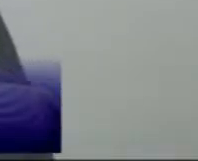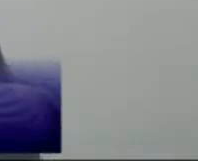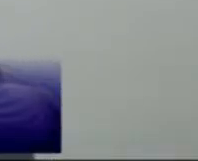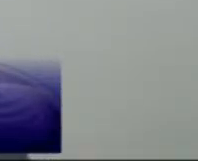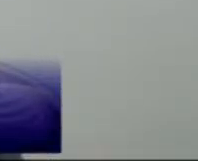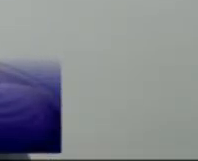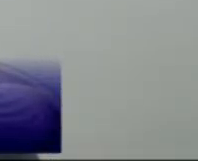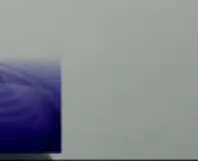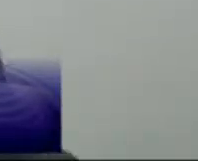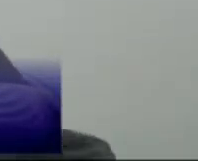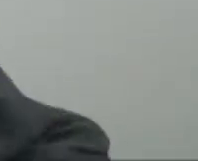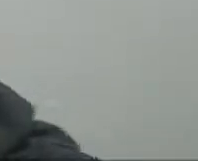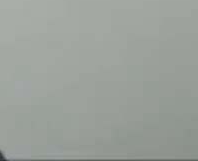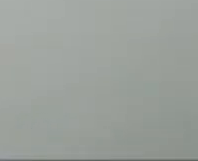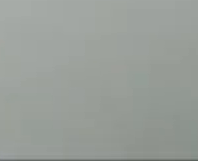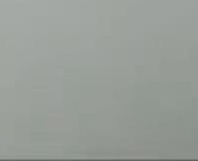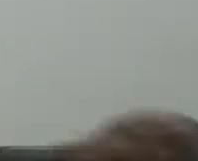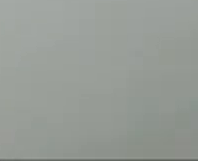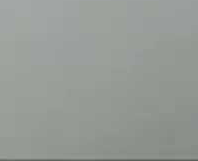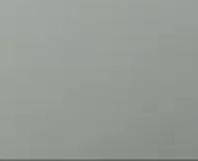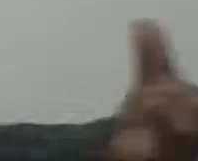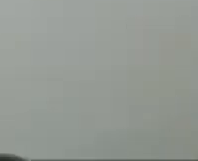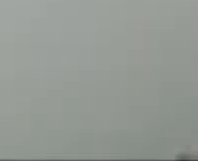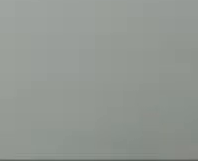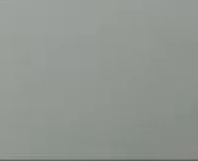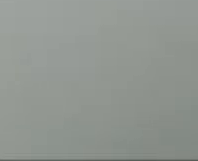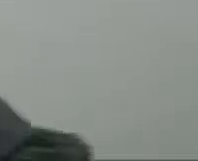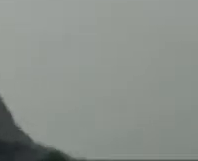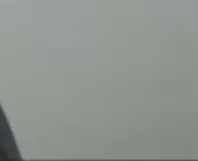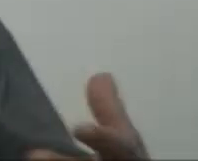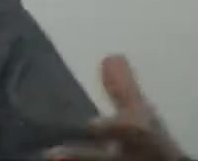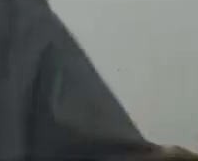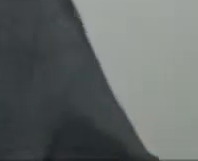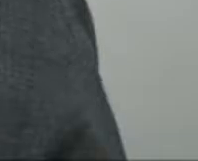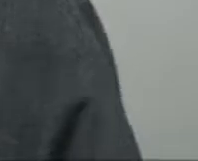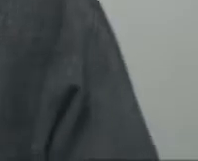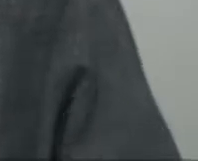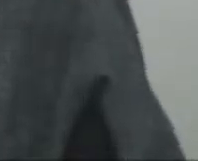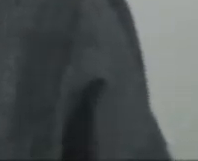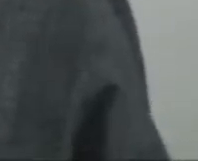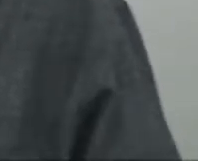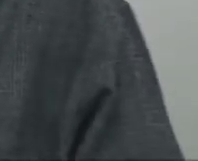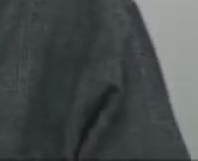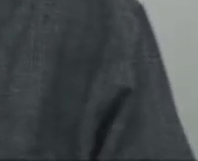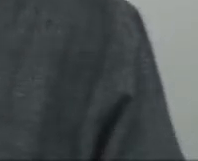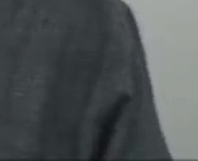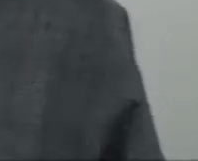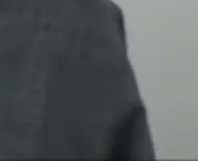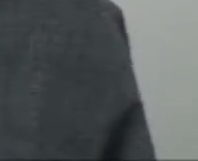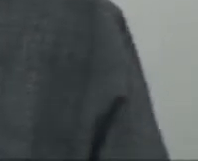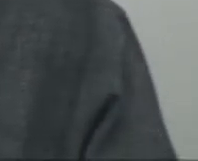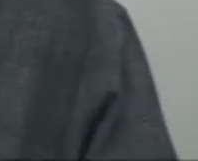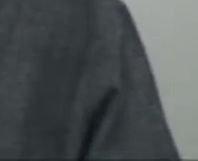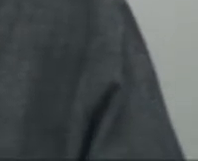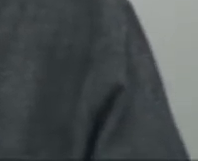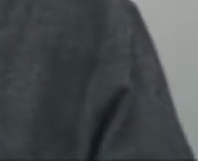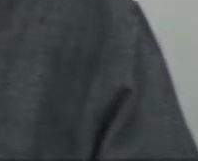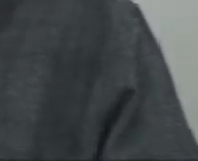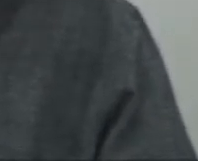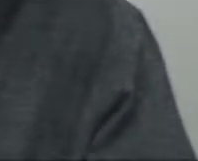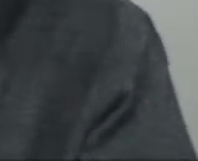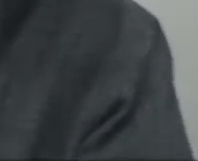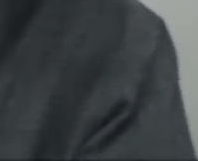7 assinaturas de vereador vai ser um assunto realmente eminente, importante, assuntos que estão realmente de interesse da população, como sempre tem feito. Então,